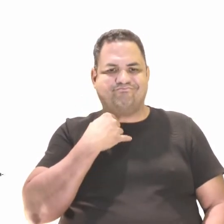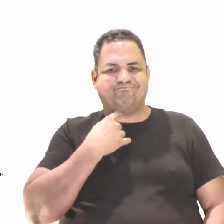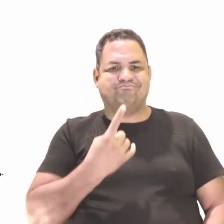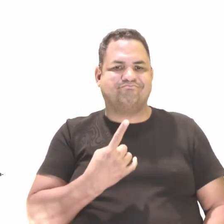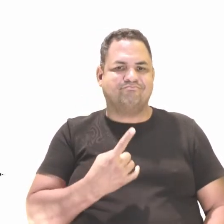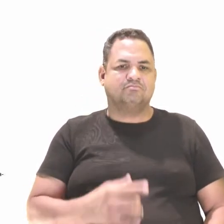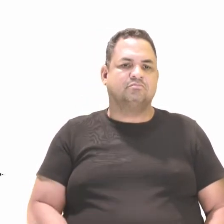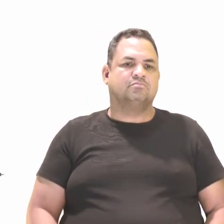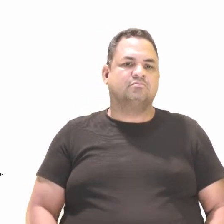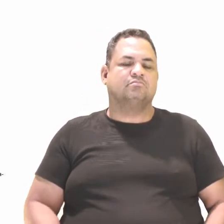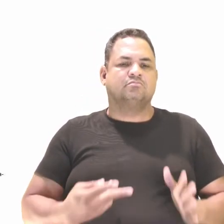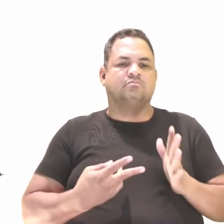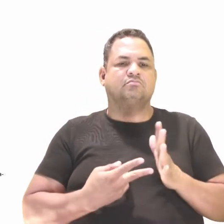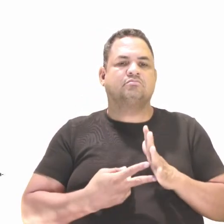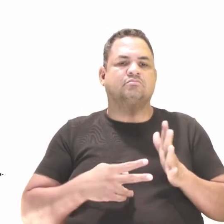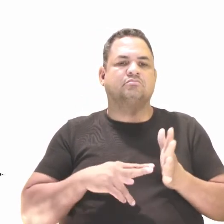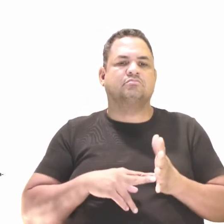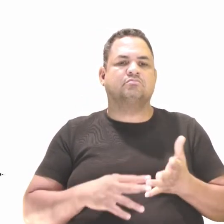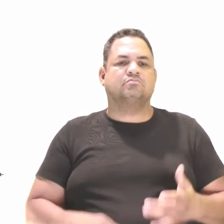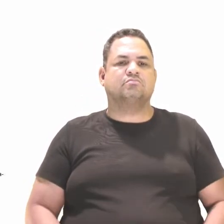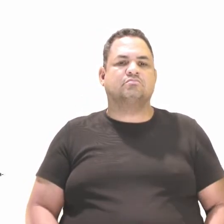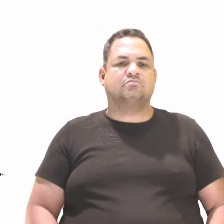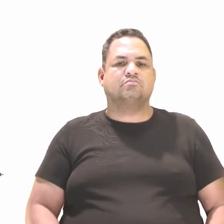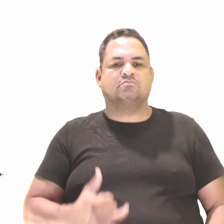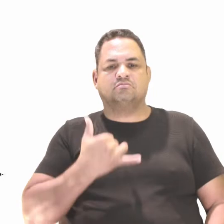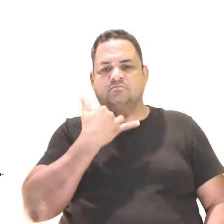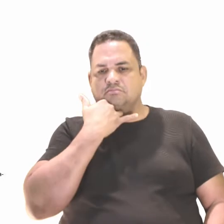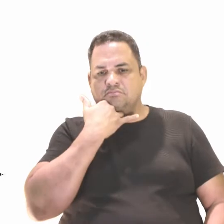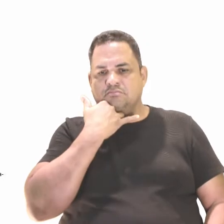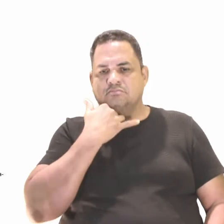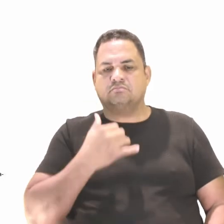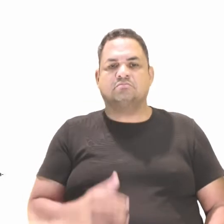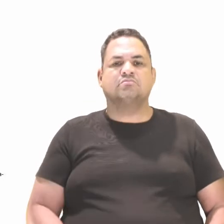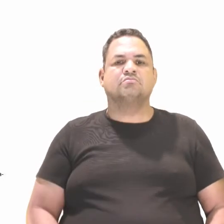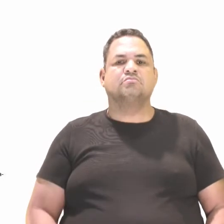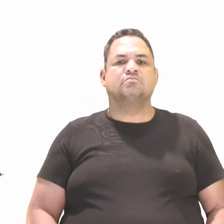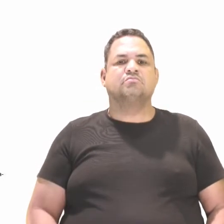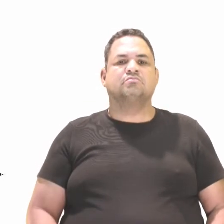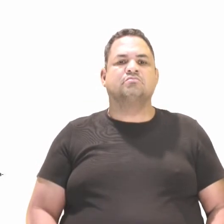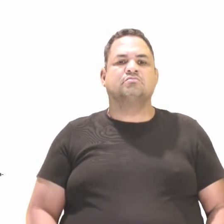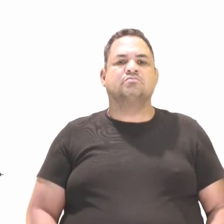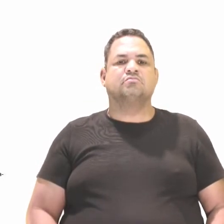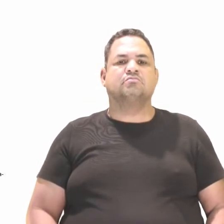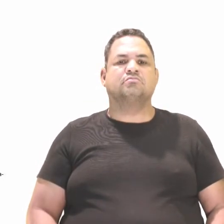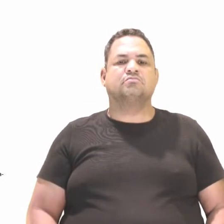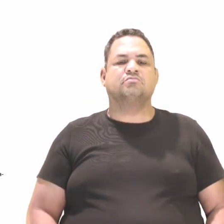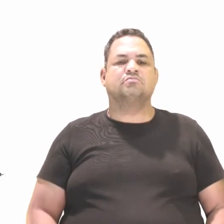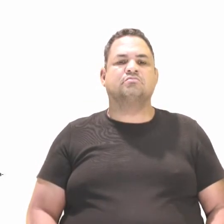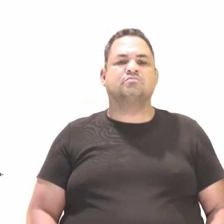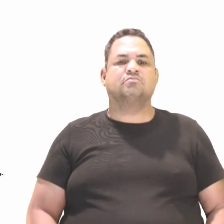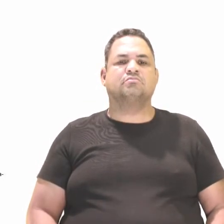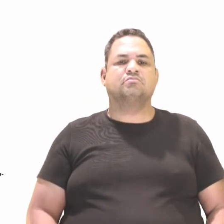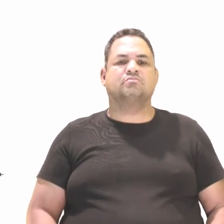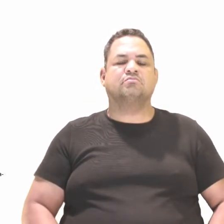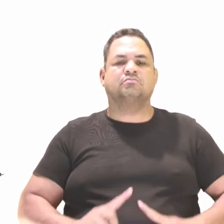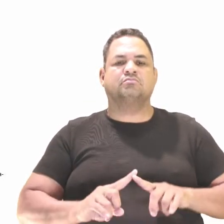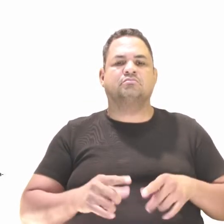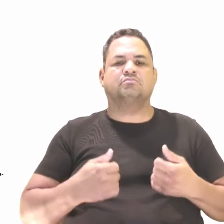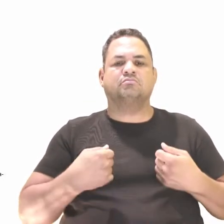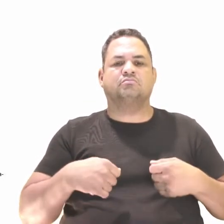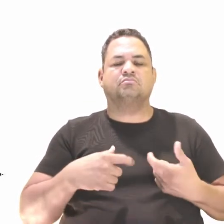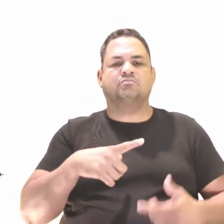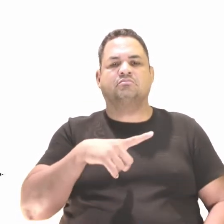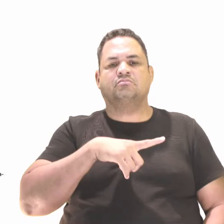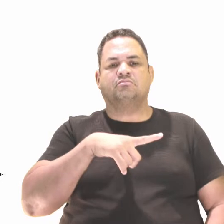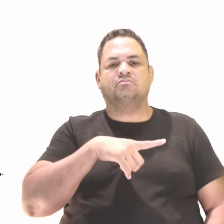aí vai nesse sentido de apologize, né? De pedir desculpas pela situação. But I have to, mas tenho que.